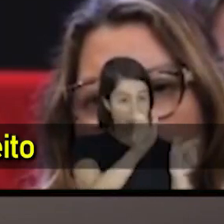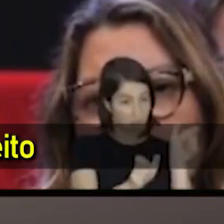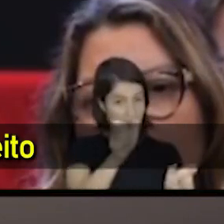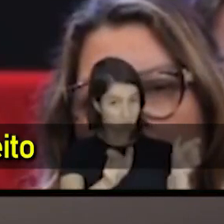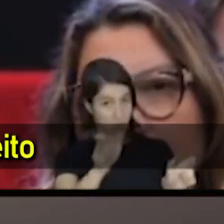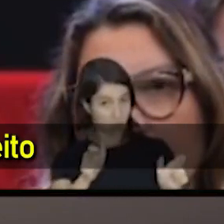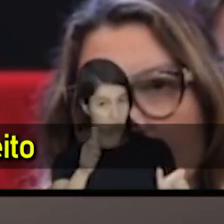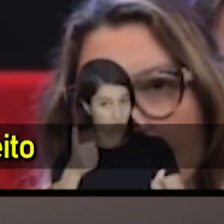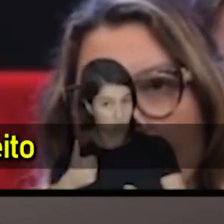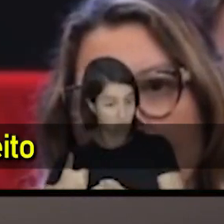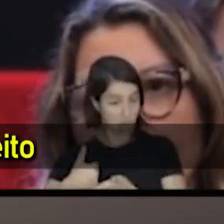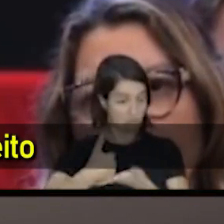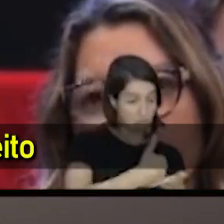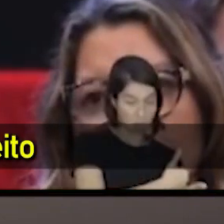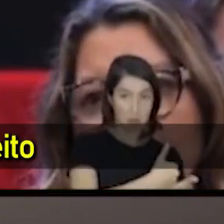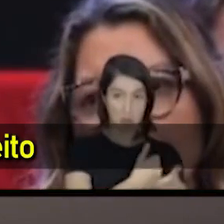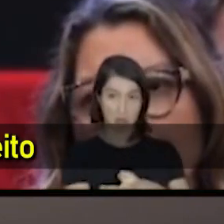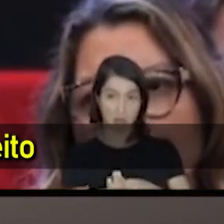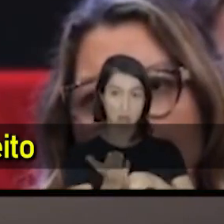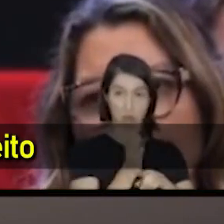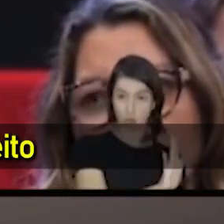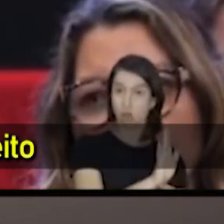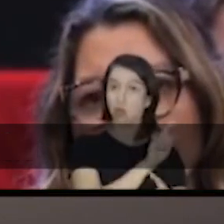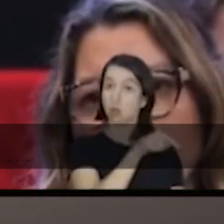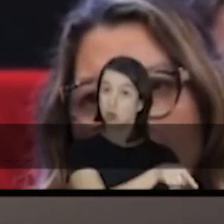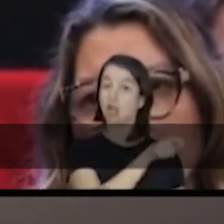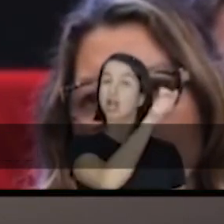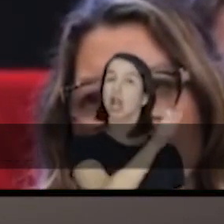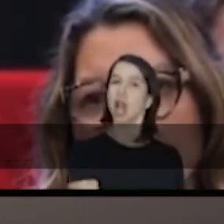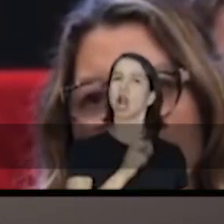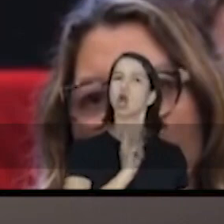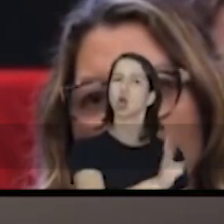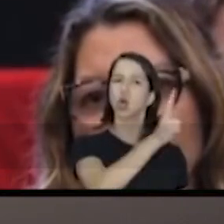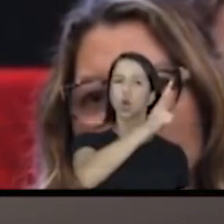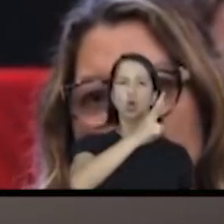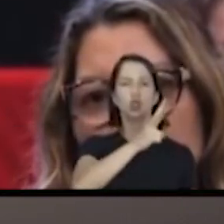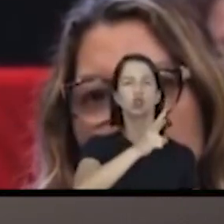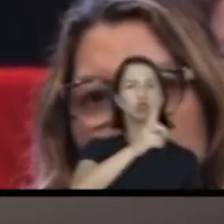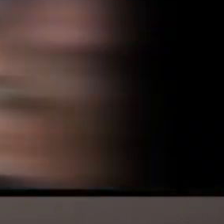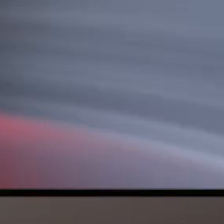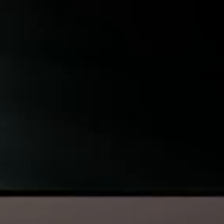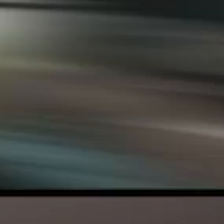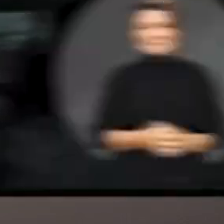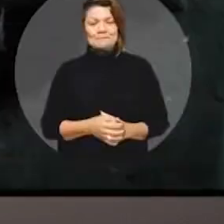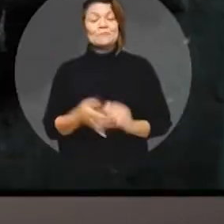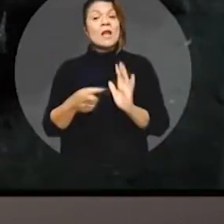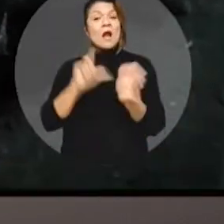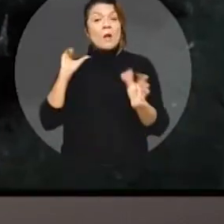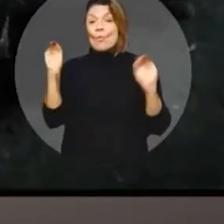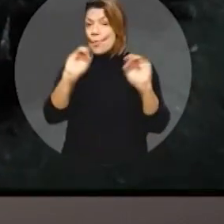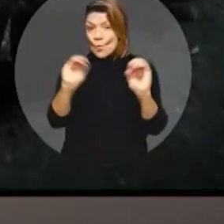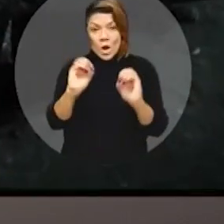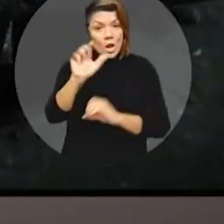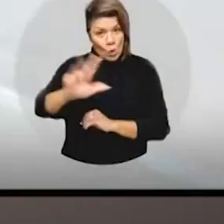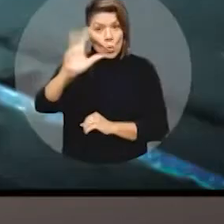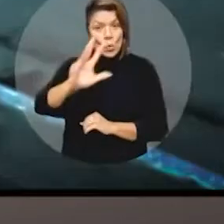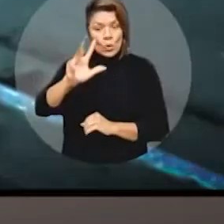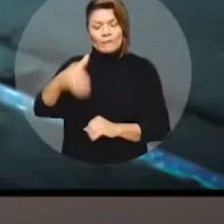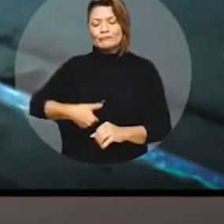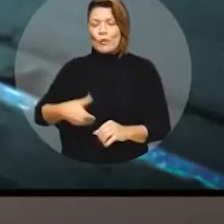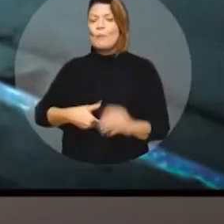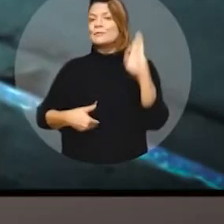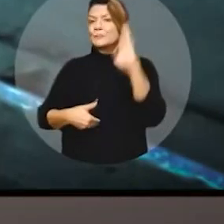ela disse que vai votar no Lula de qualquer jeito, com cesta básica ou sem cesta básica. Antes do Lula, a fome era